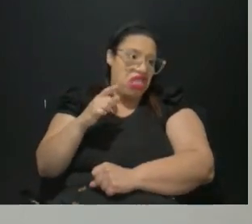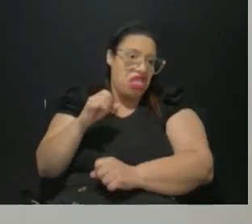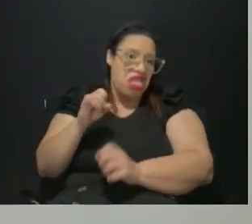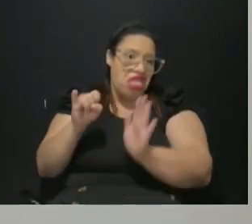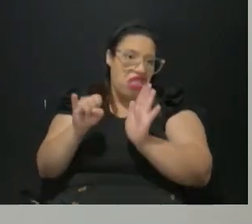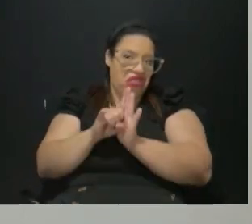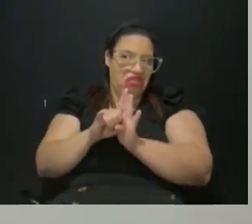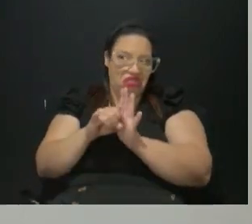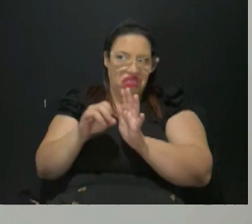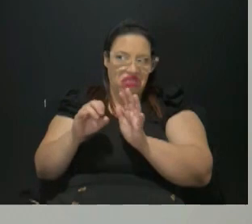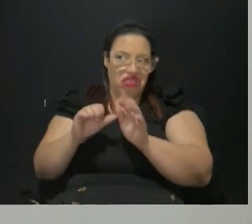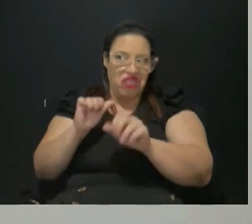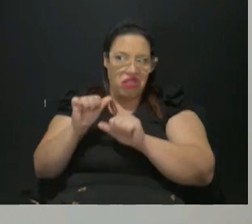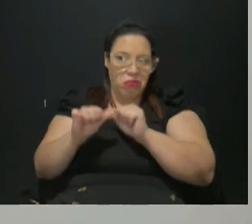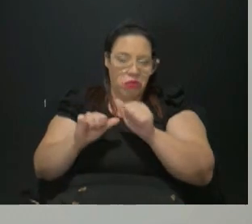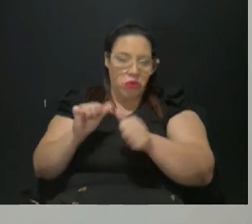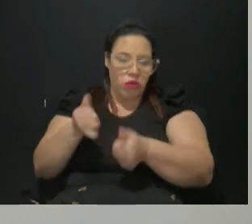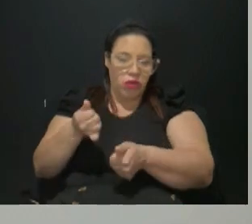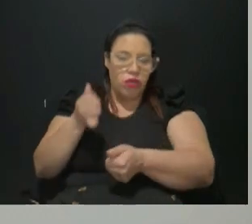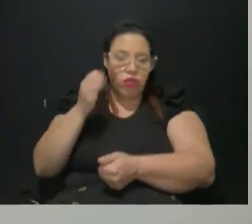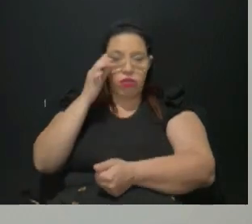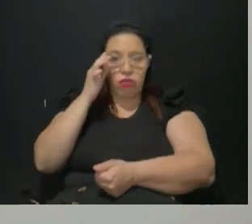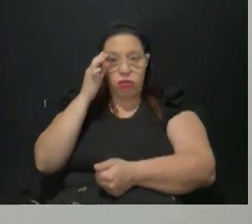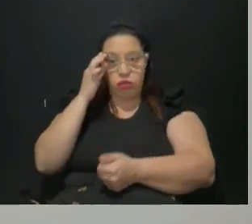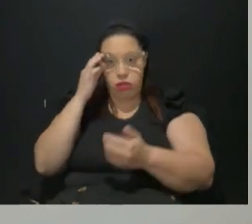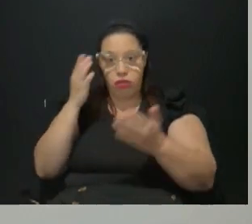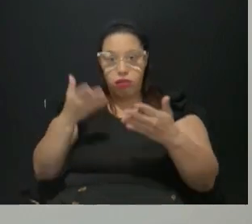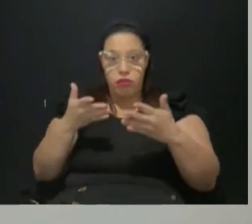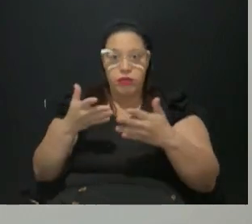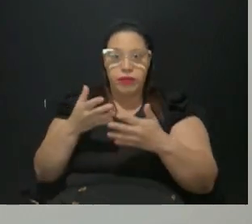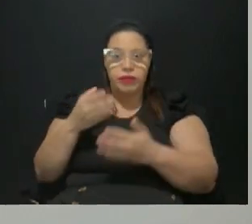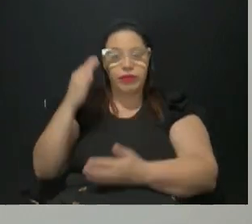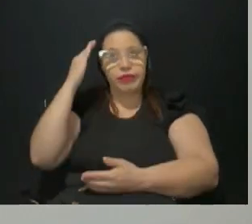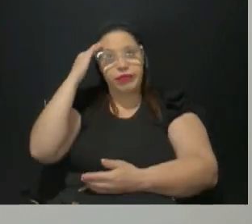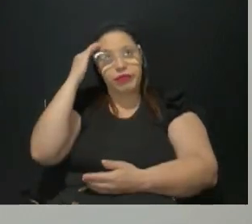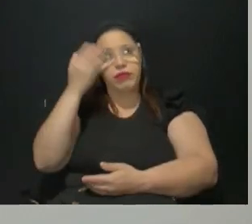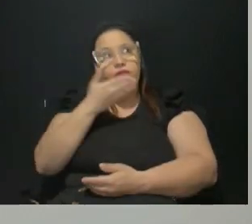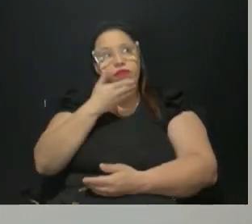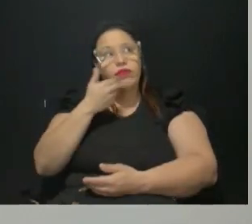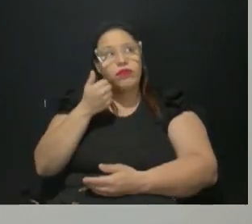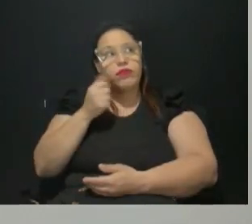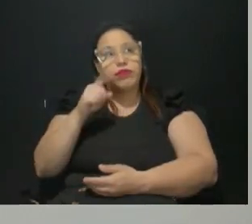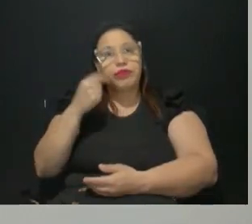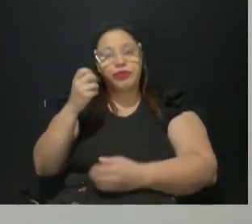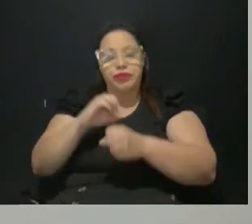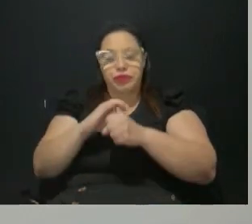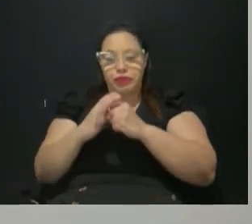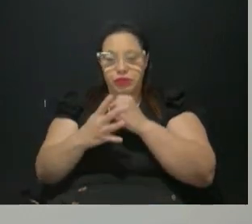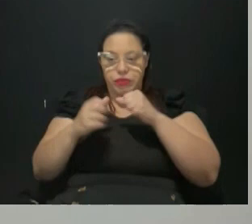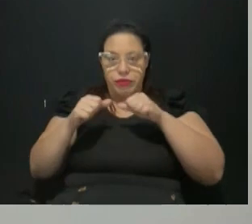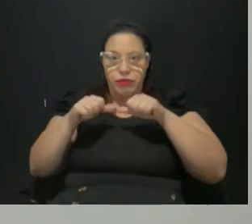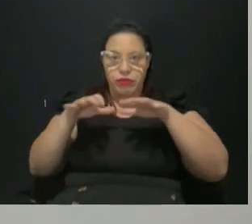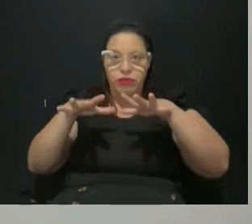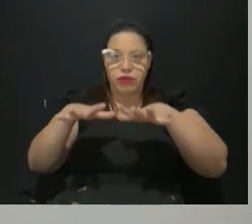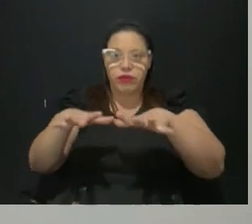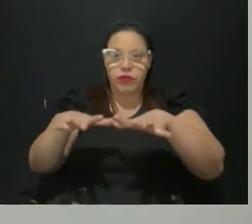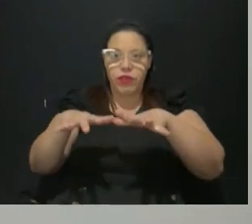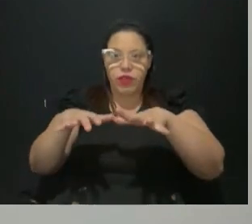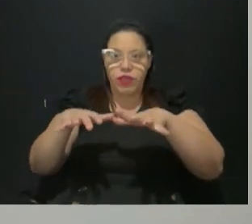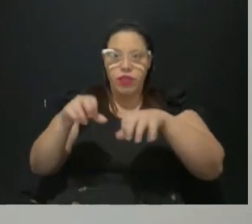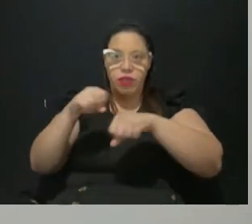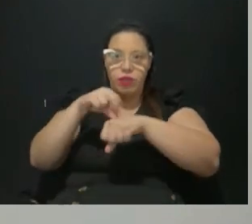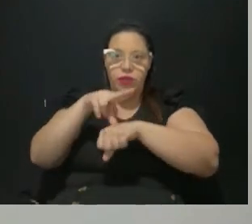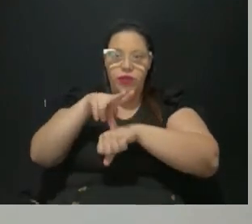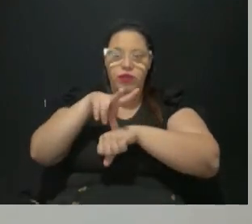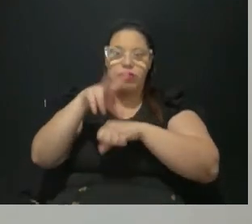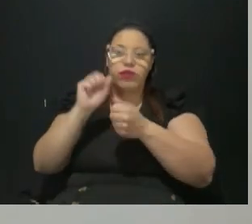essa mutação, né? Atualmente a gente consegue entender um pouco melhor, depois da Covid, o que são as mutações, né? O vírus então